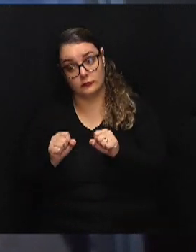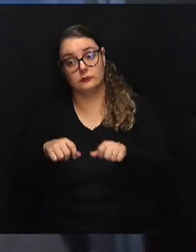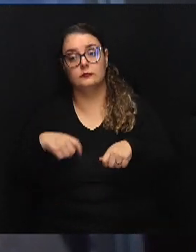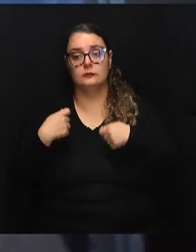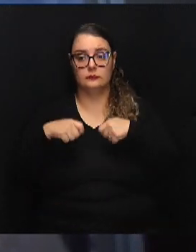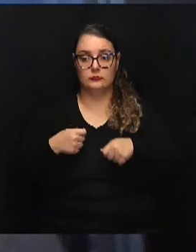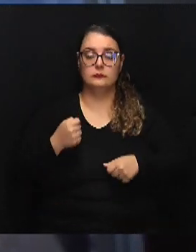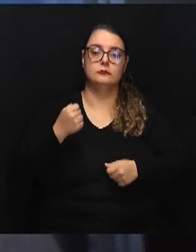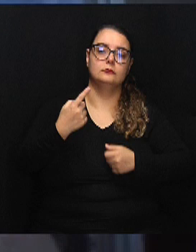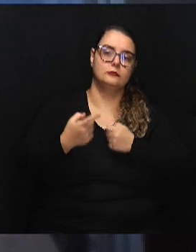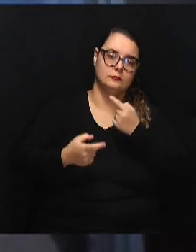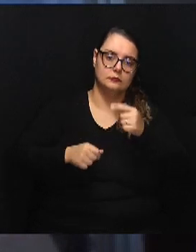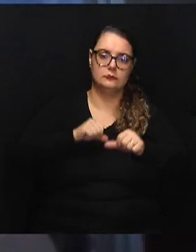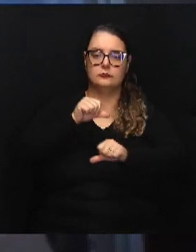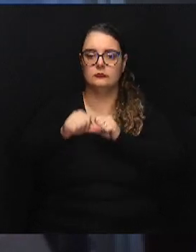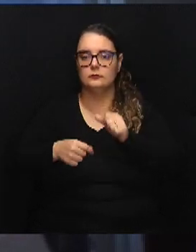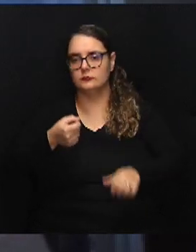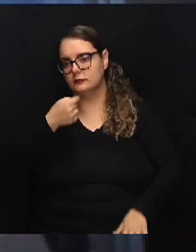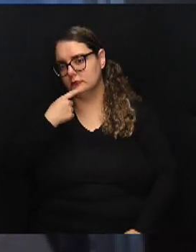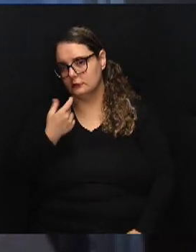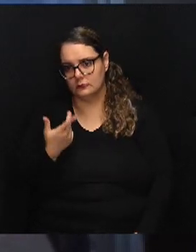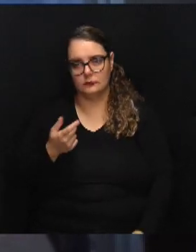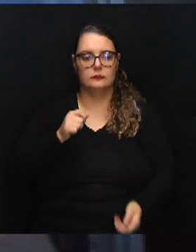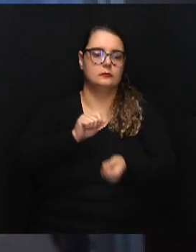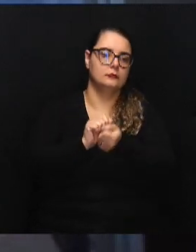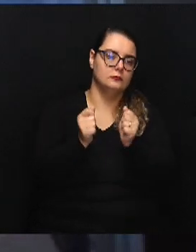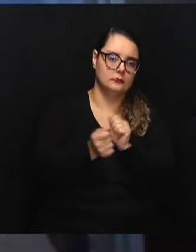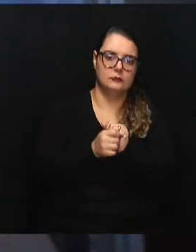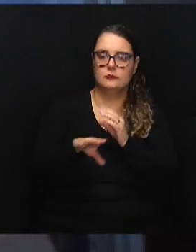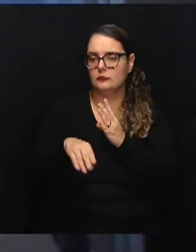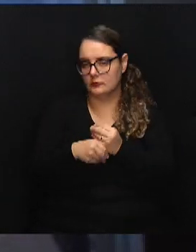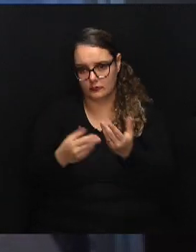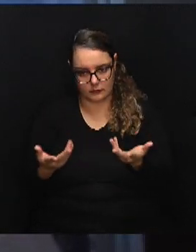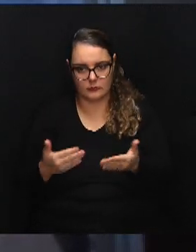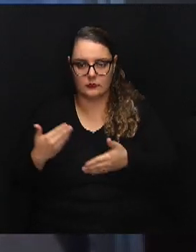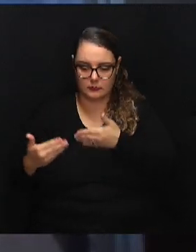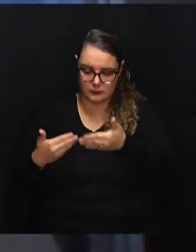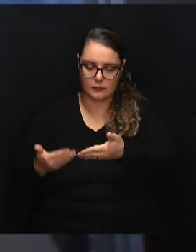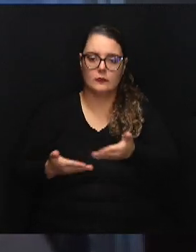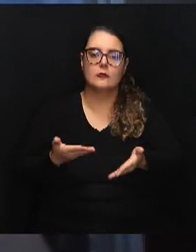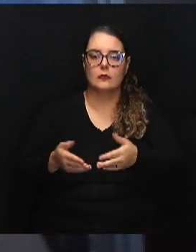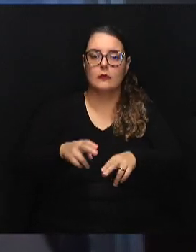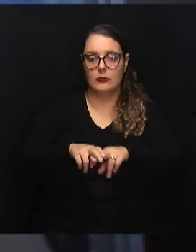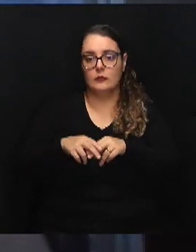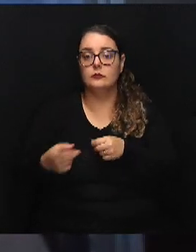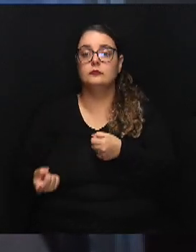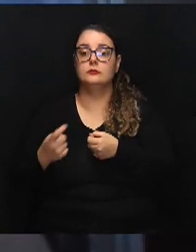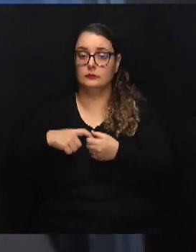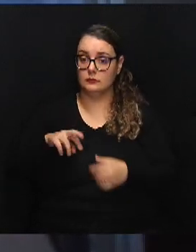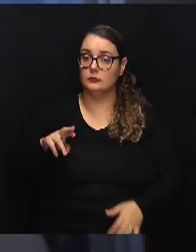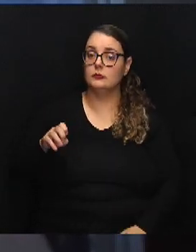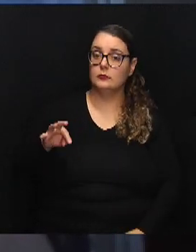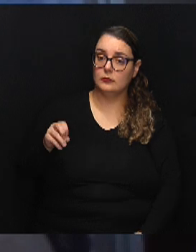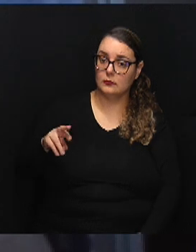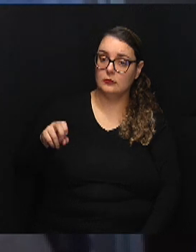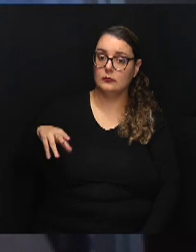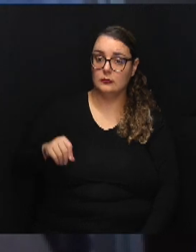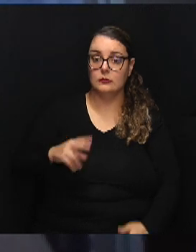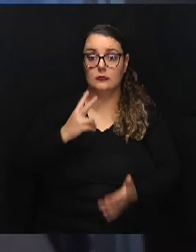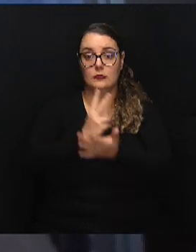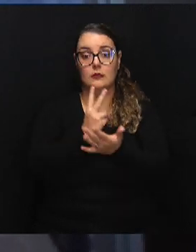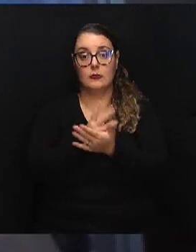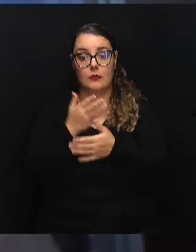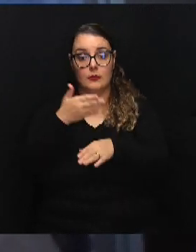alguma mudança, trocar remédio, mudar, acrescentar, isso ao longo do tratamento, por isso que tem retorno, né? Que o paciente vai